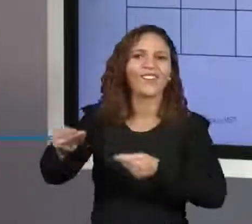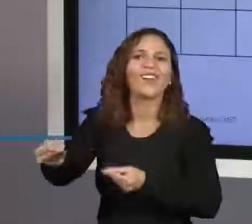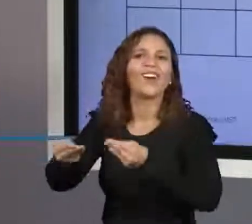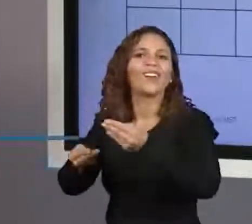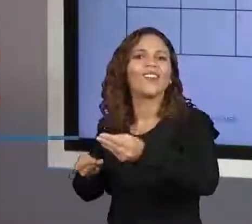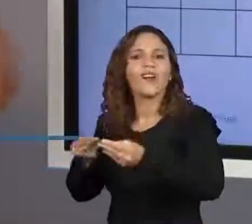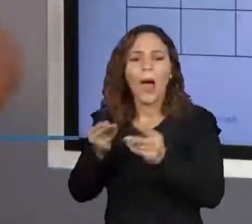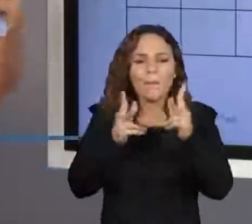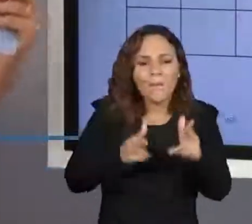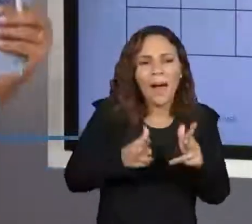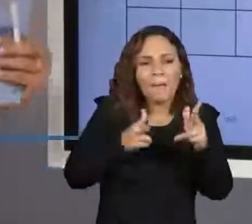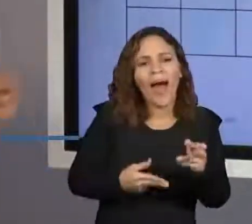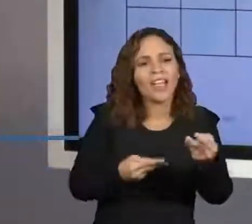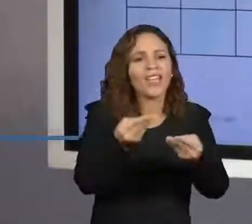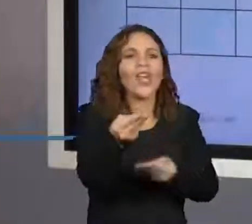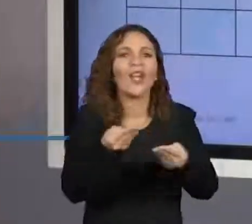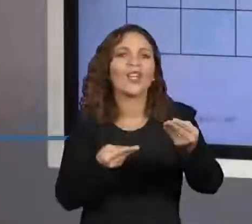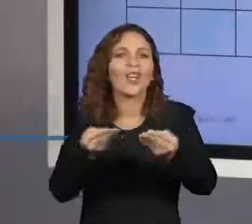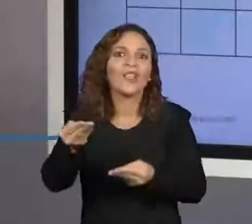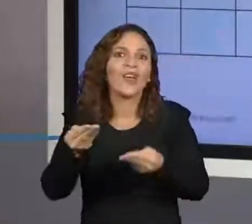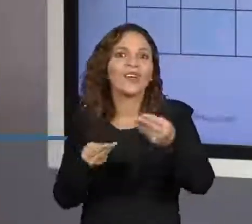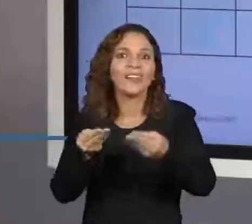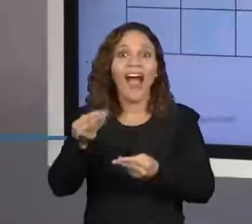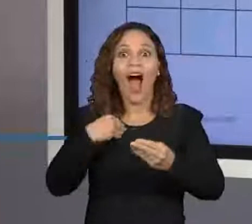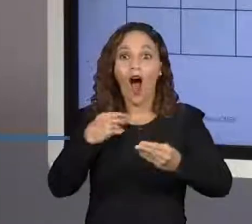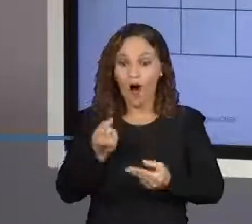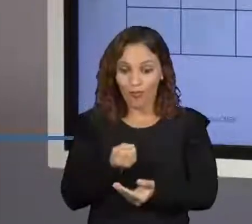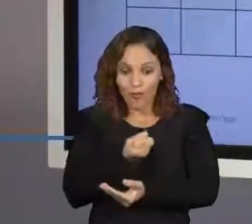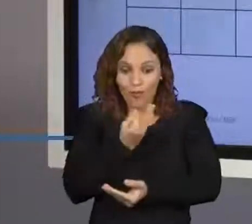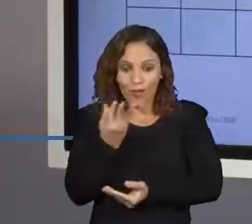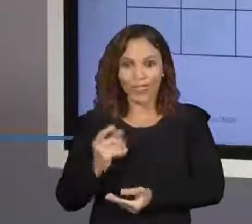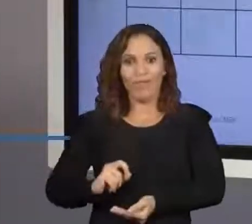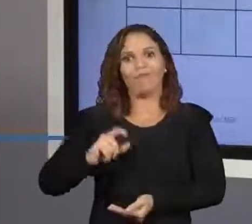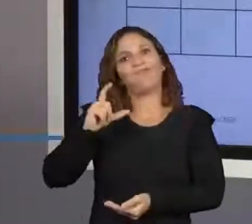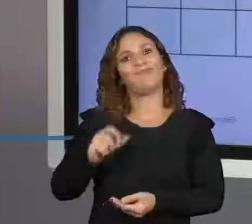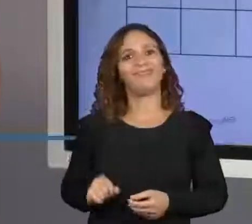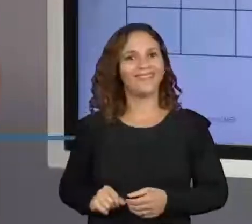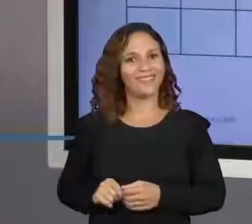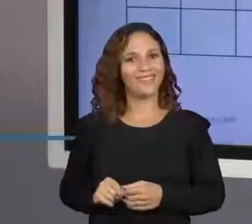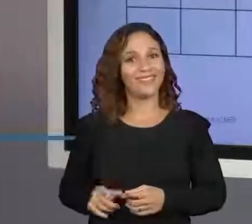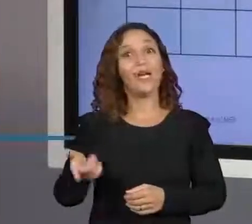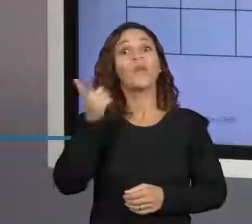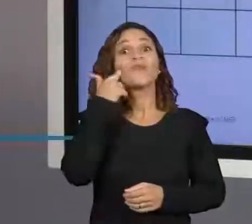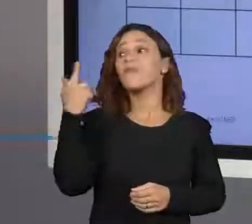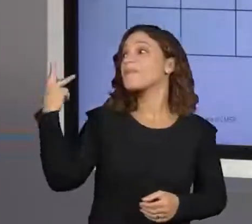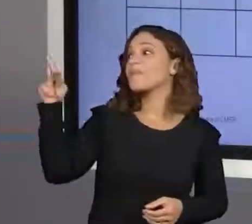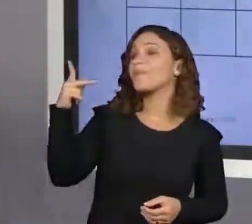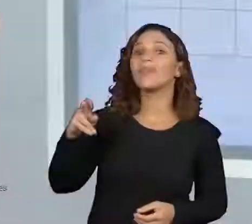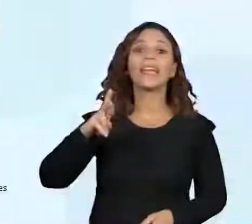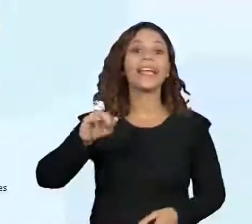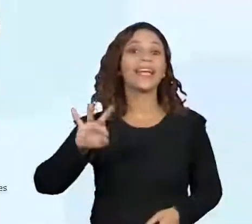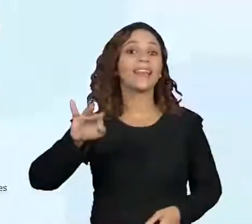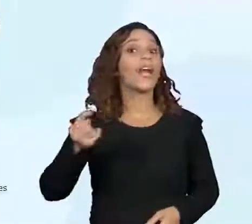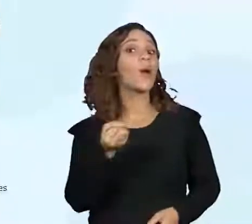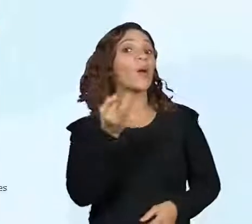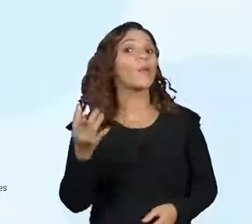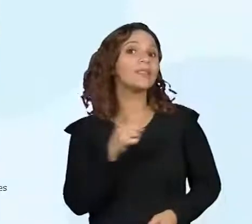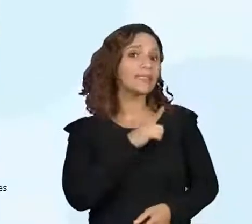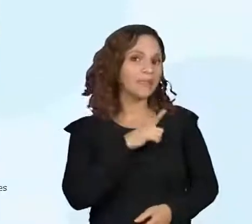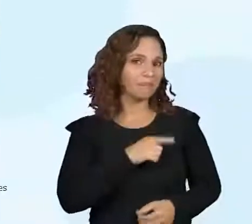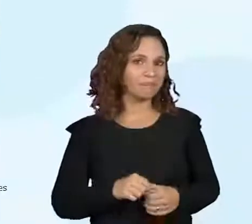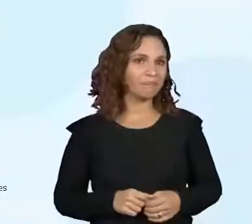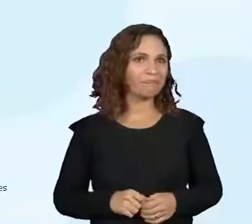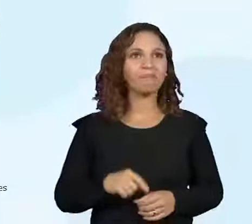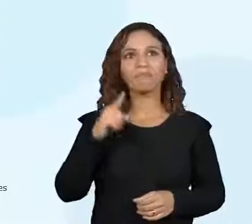tinha repetidos para ir aumentando a nossa coleção. Então, vamos dar uma olhadinha na coleção da Rita, olha só. A